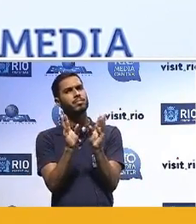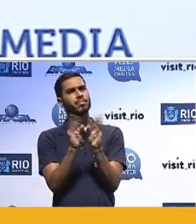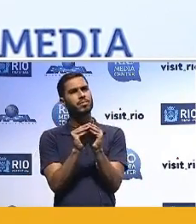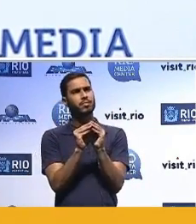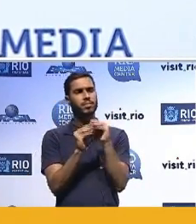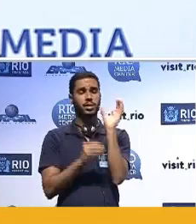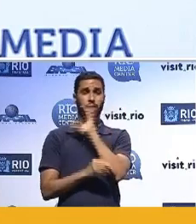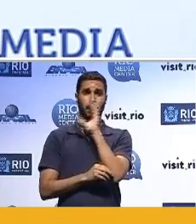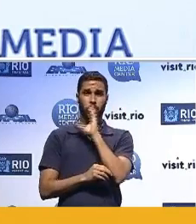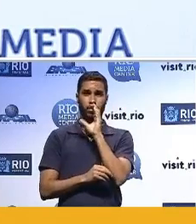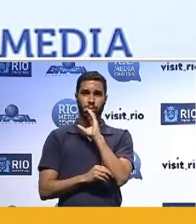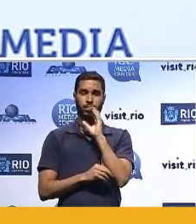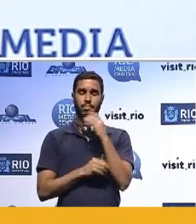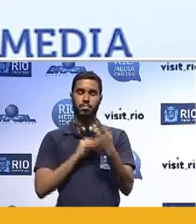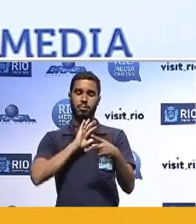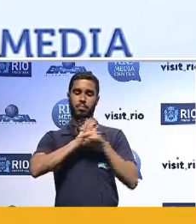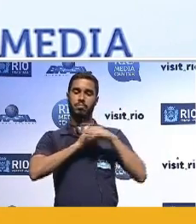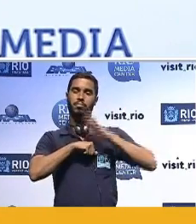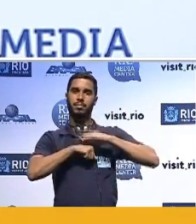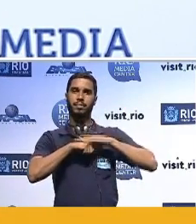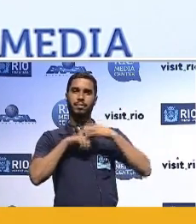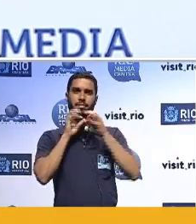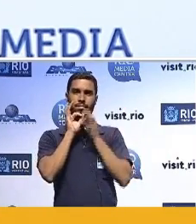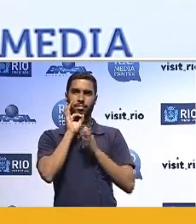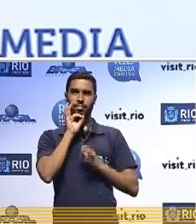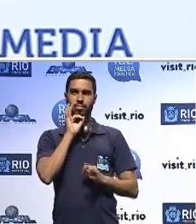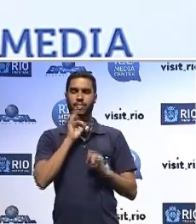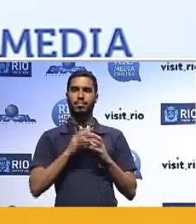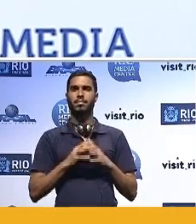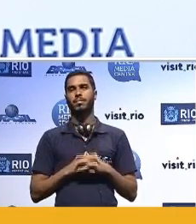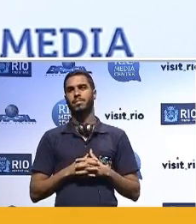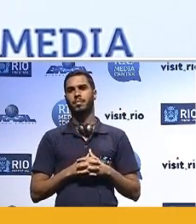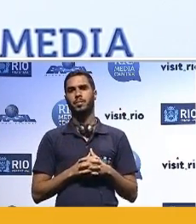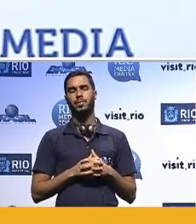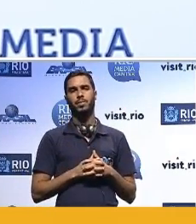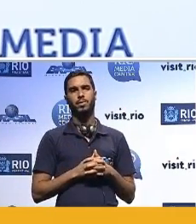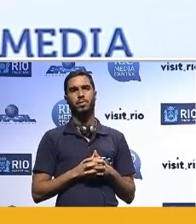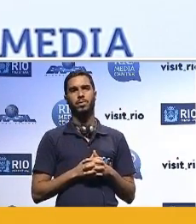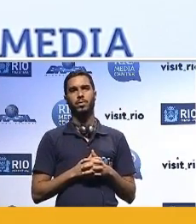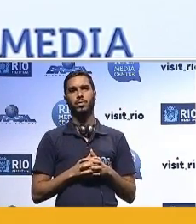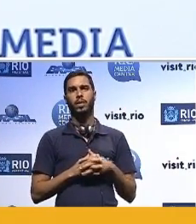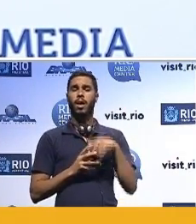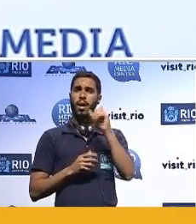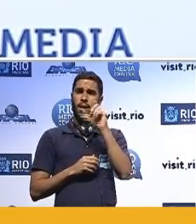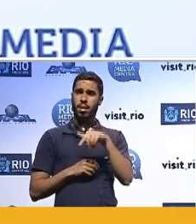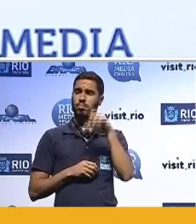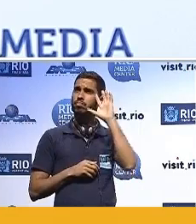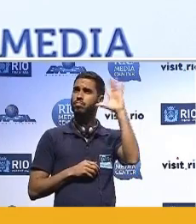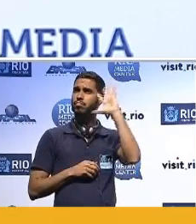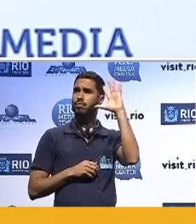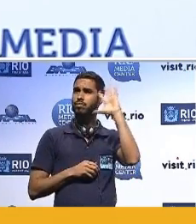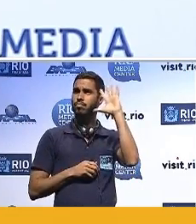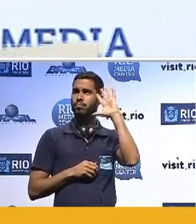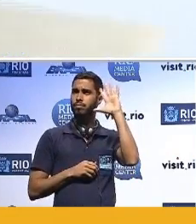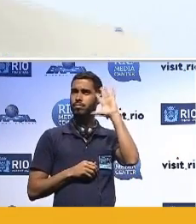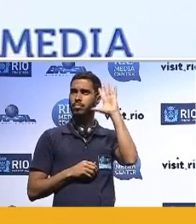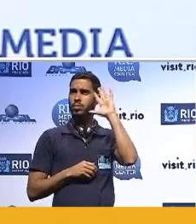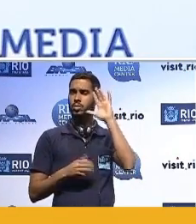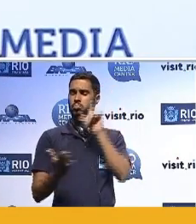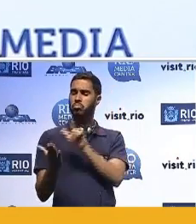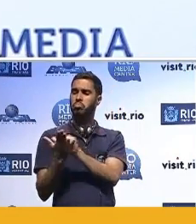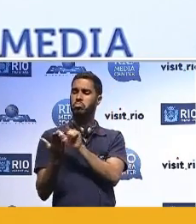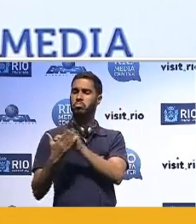dizer, porque no fundo é uma leitura rapidinha de duas